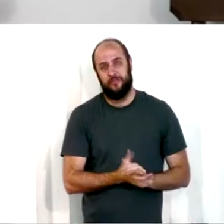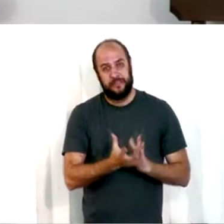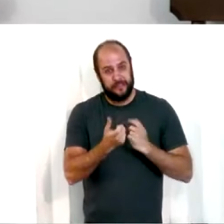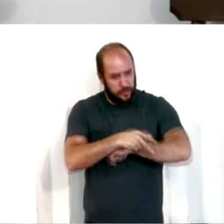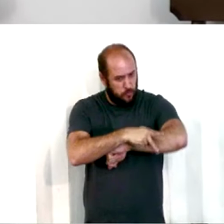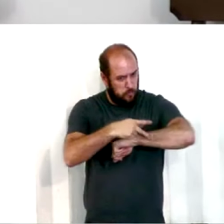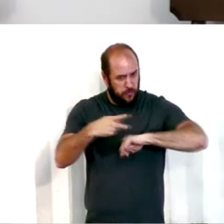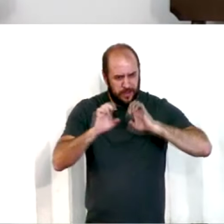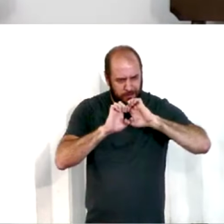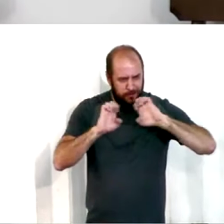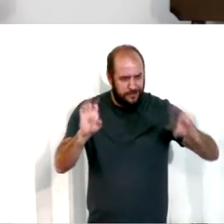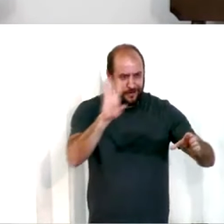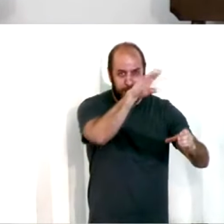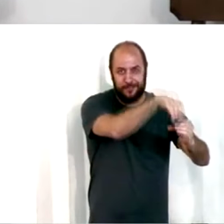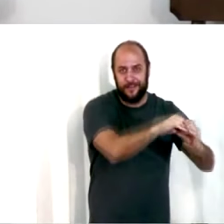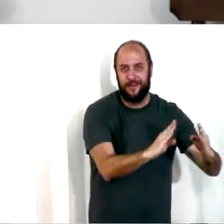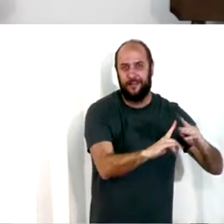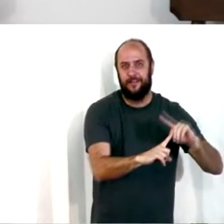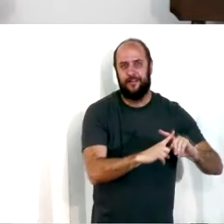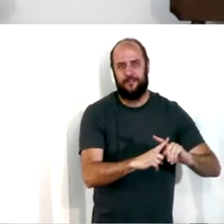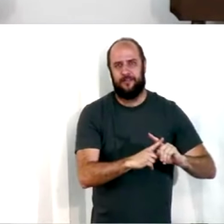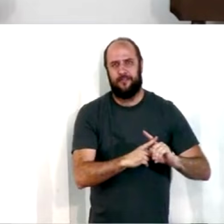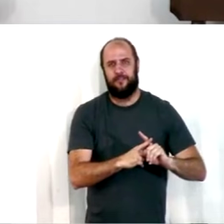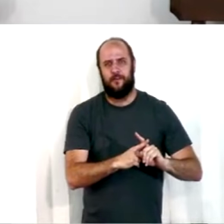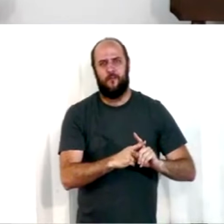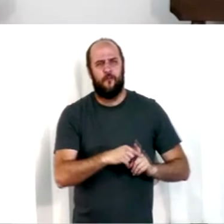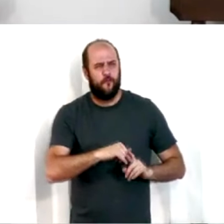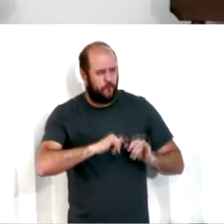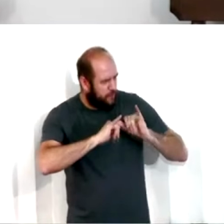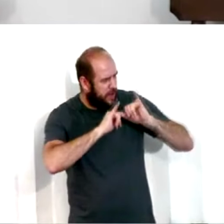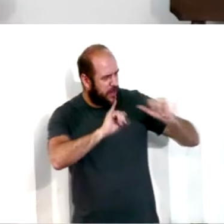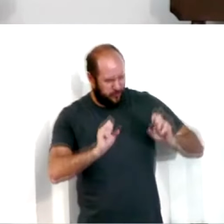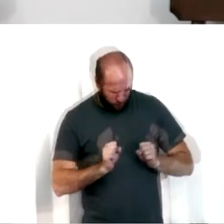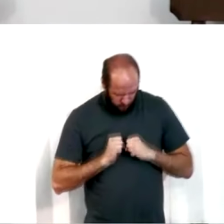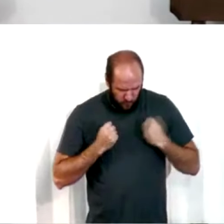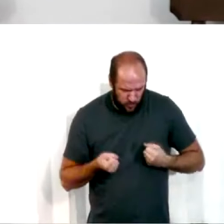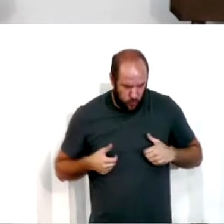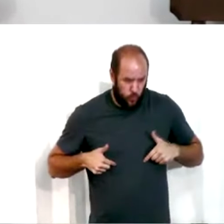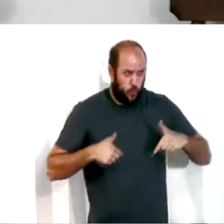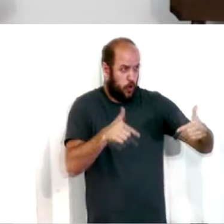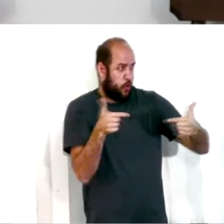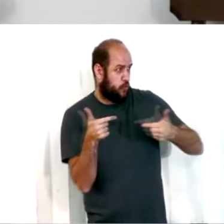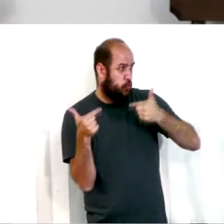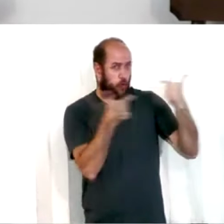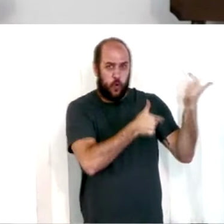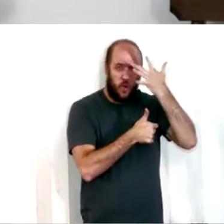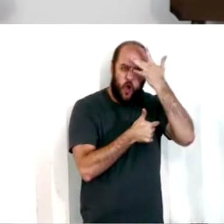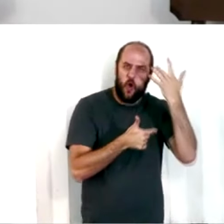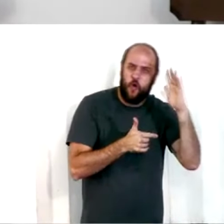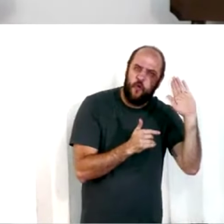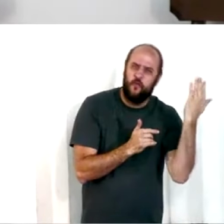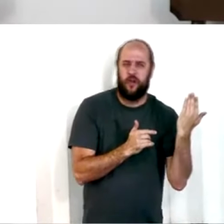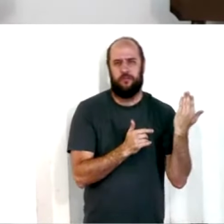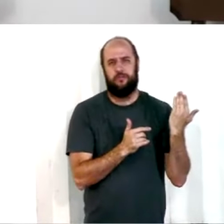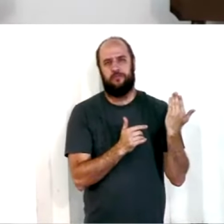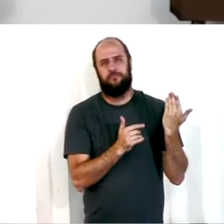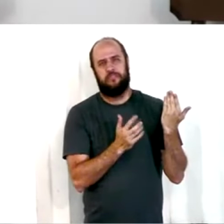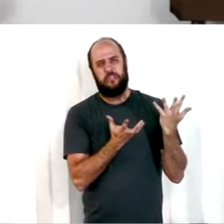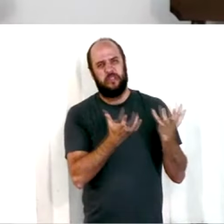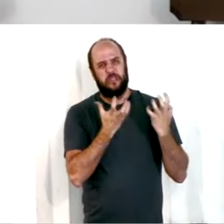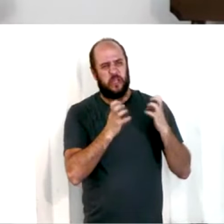dentro da igreja. Ele está dando o seu sangue para combater estas pessoas que querem estragar a mensagem do evangelho